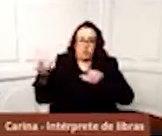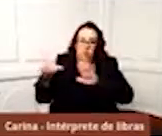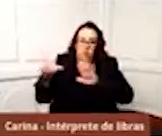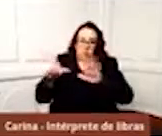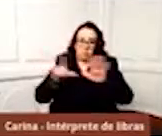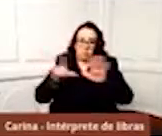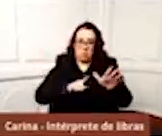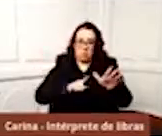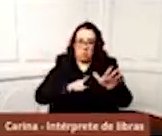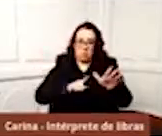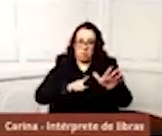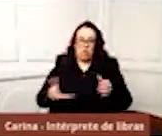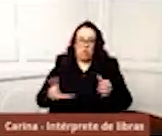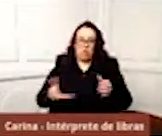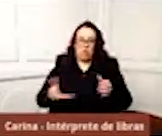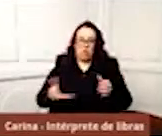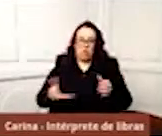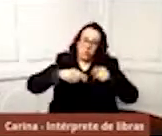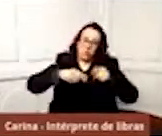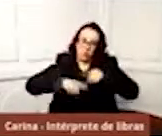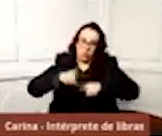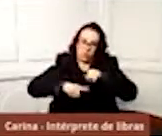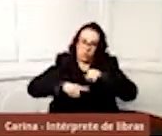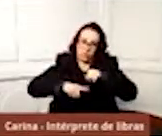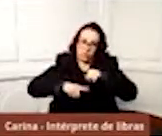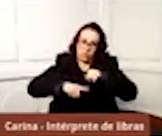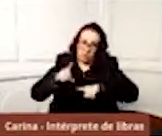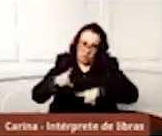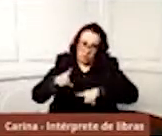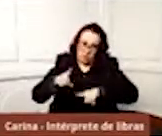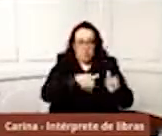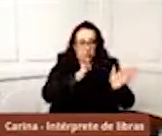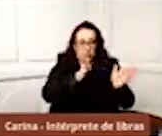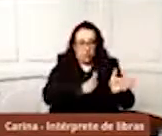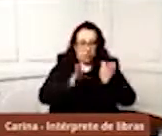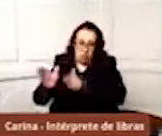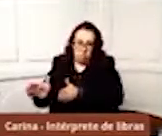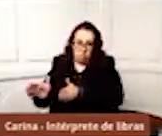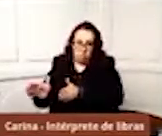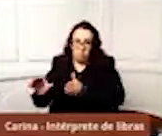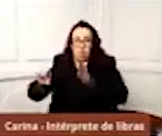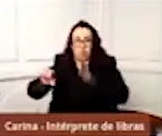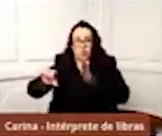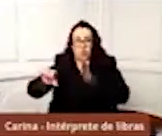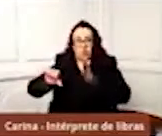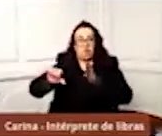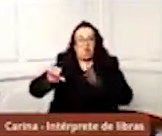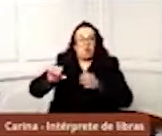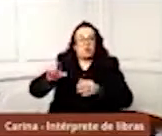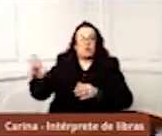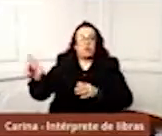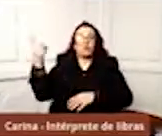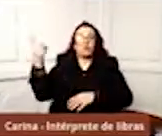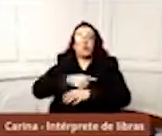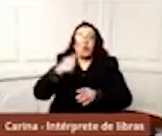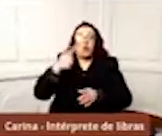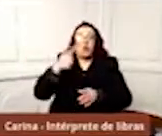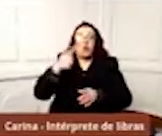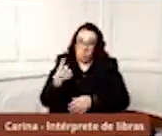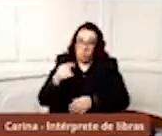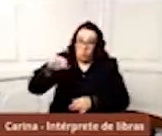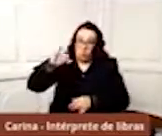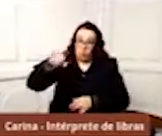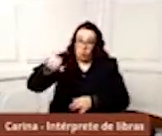a retomada de atividades dessas etapas, projetadas para o 1º de junho e para o dia 15 de